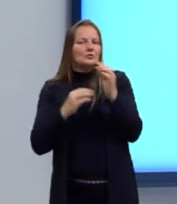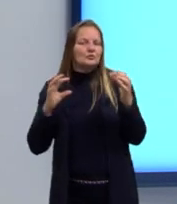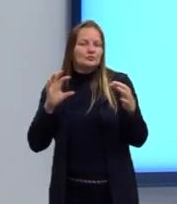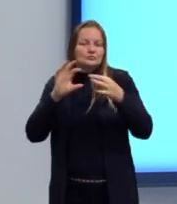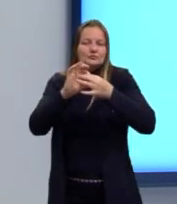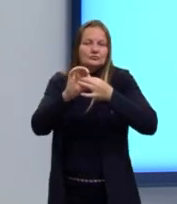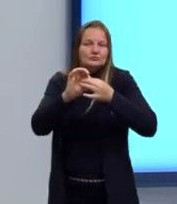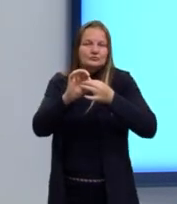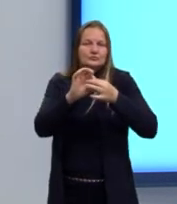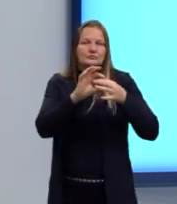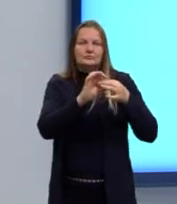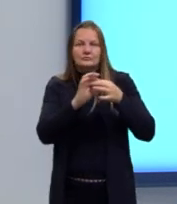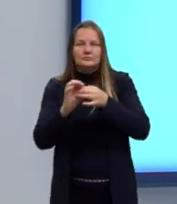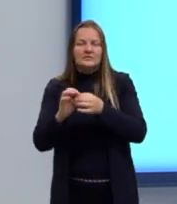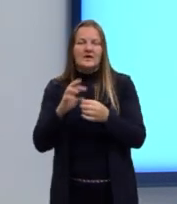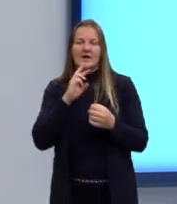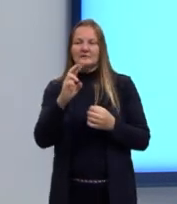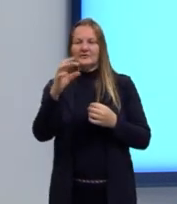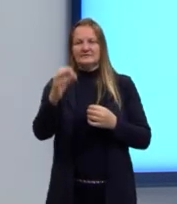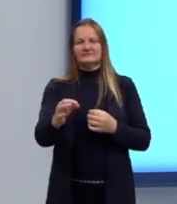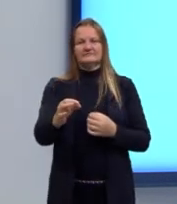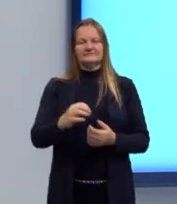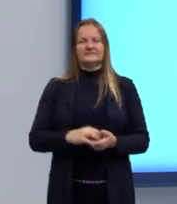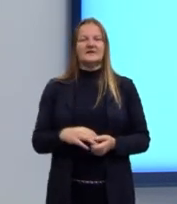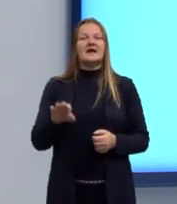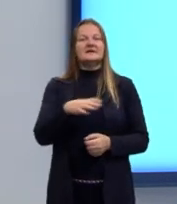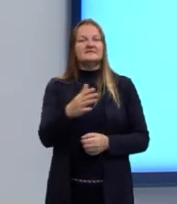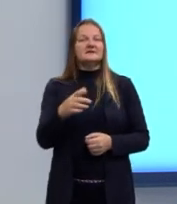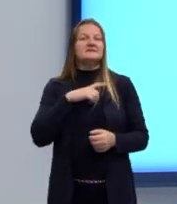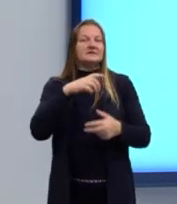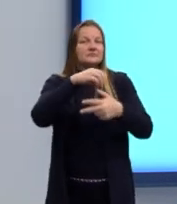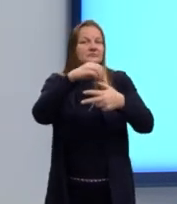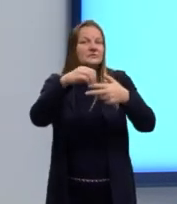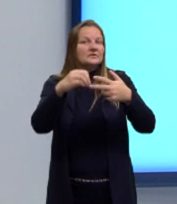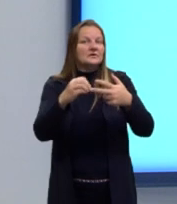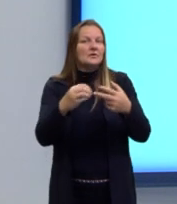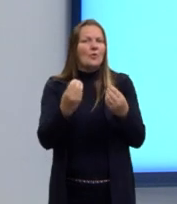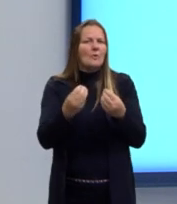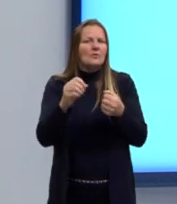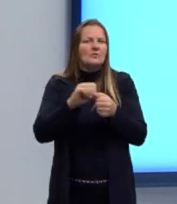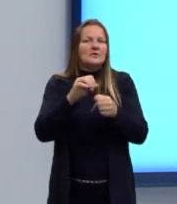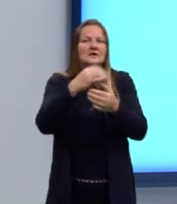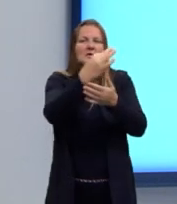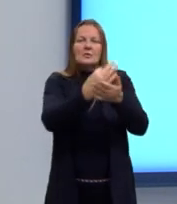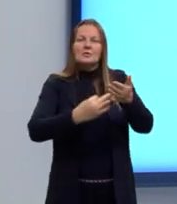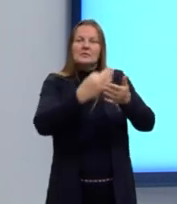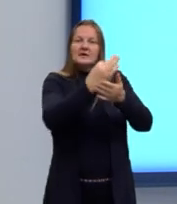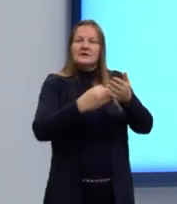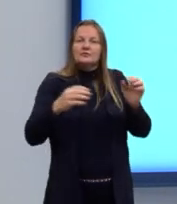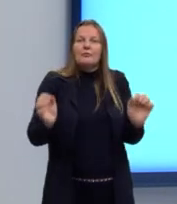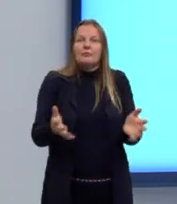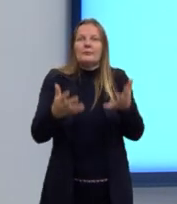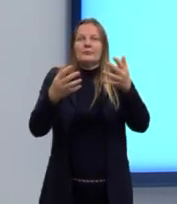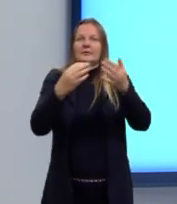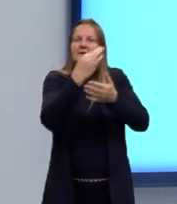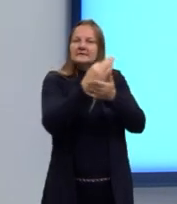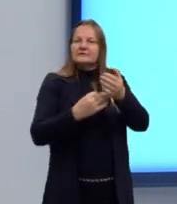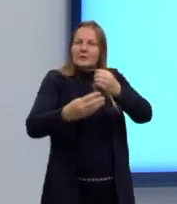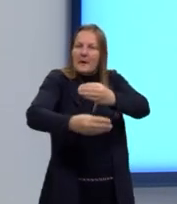chegar uma resposta correta elas ainda podem cair no Enem Como que a gente chama de textos motivadores